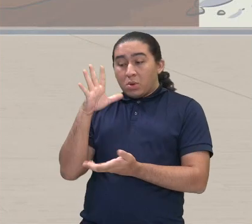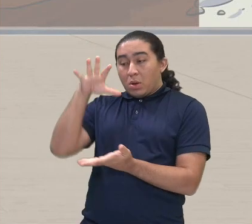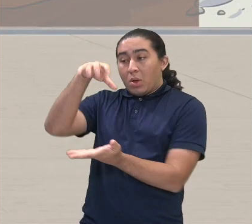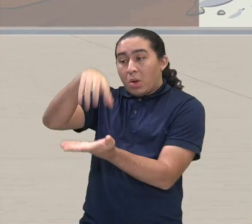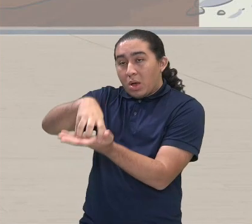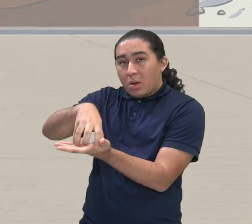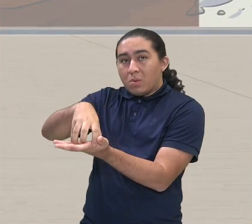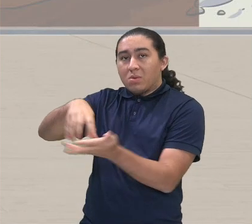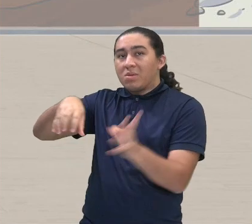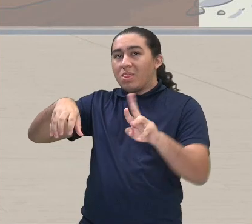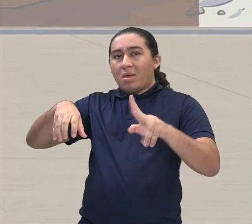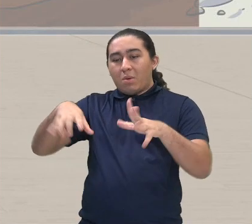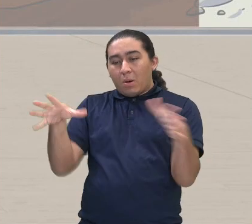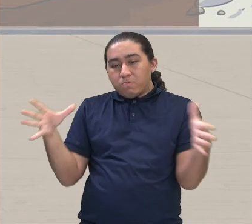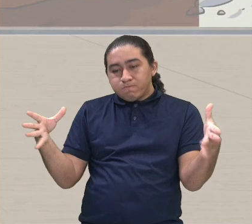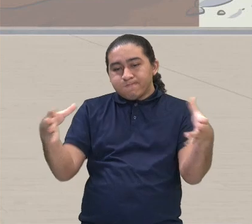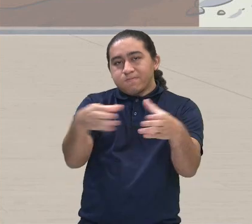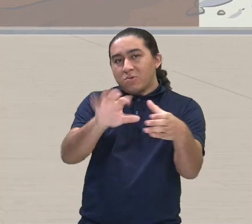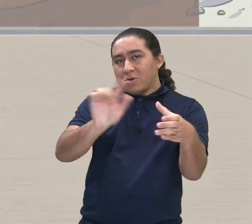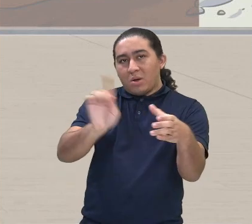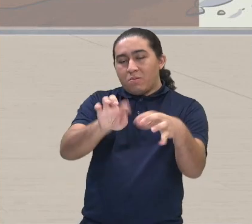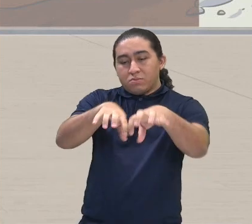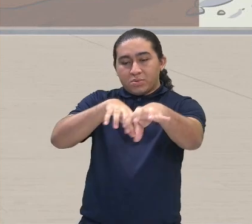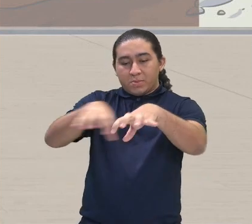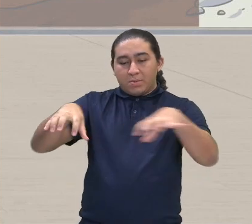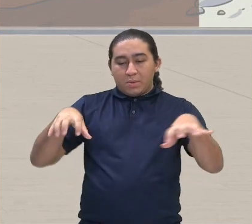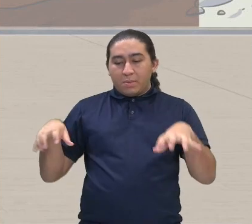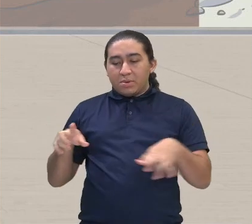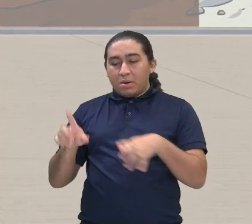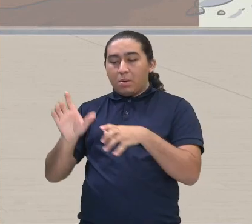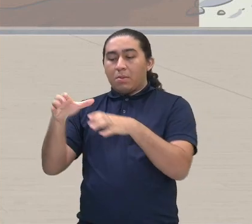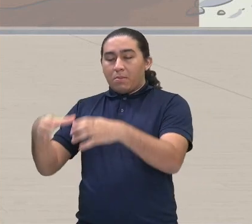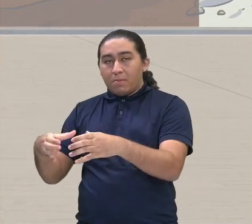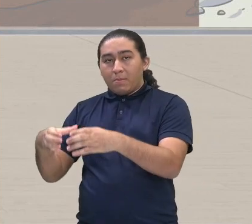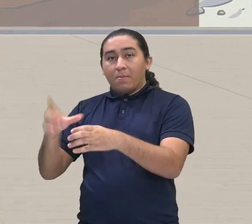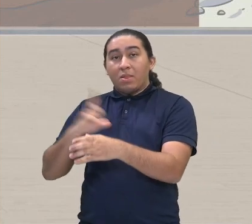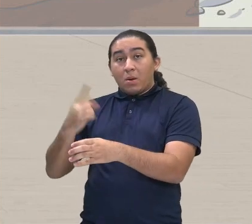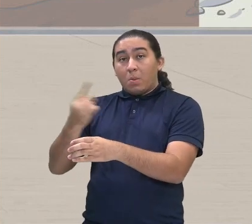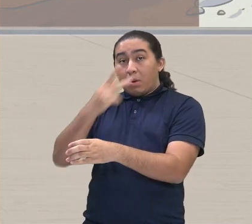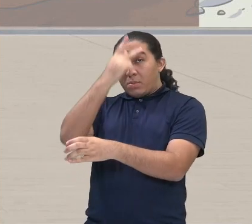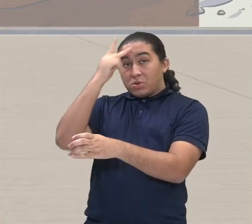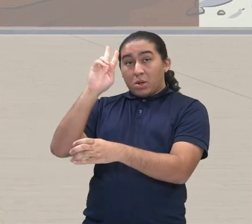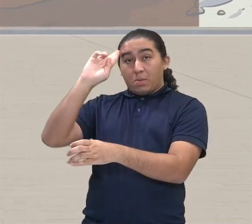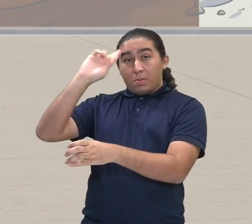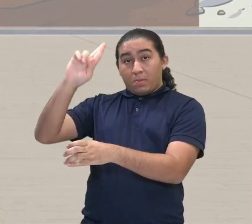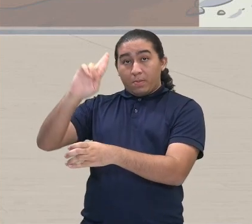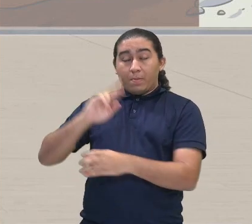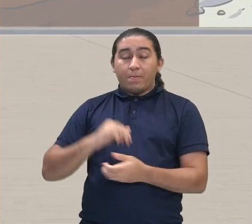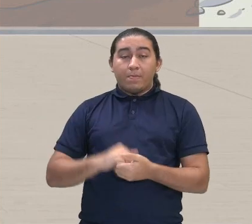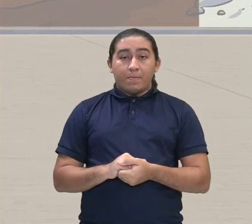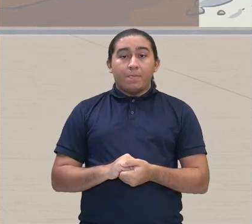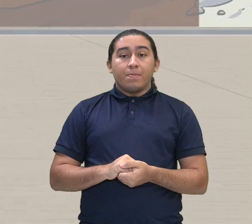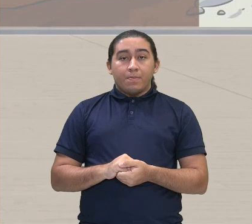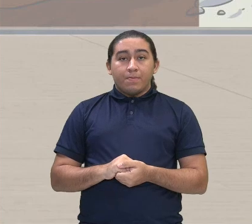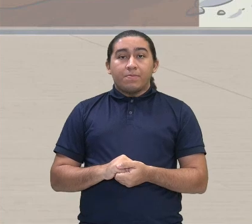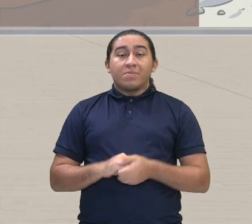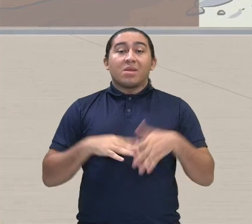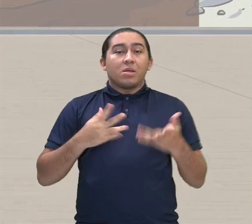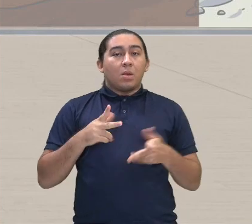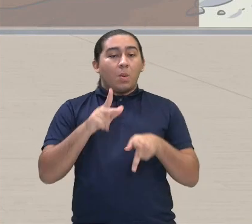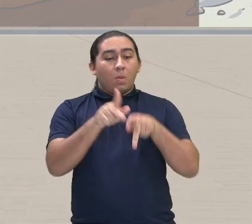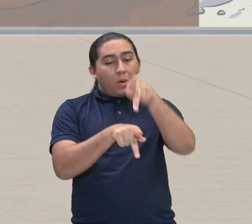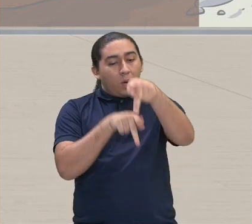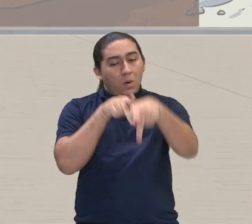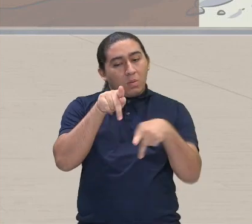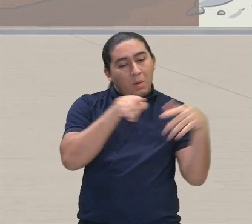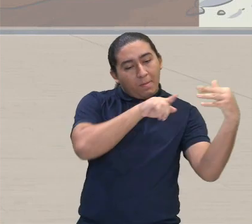não mais centralizado na mão de um governante como imperador, mas sim os senhores feudais. Então as invasões bárbaras vão acabar causando